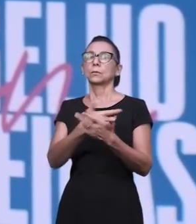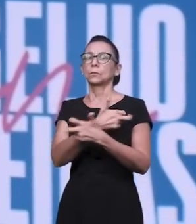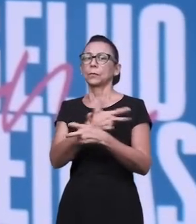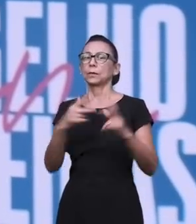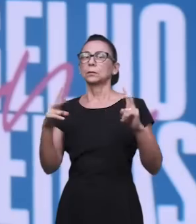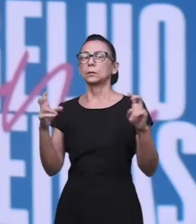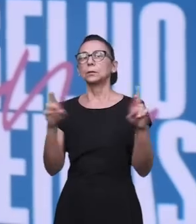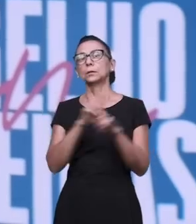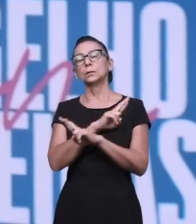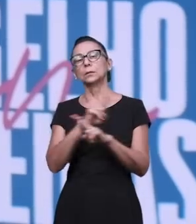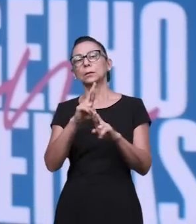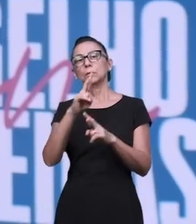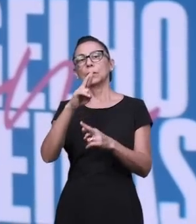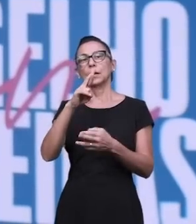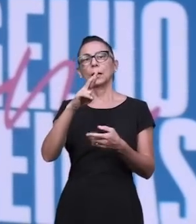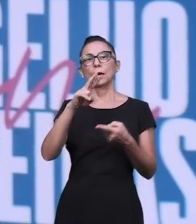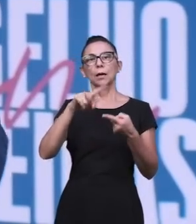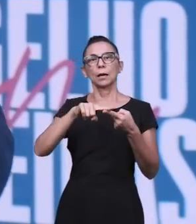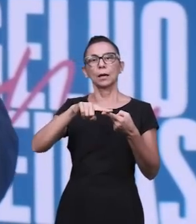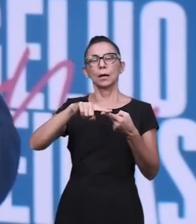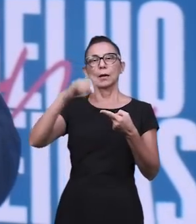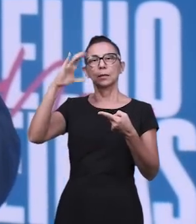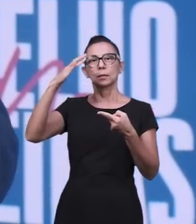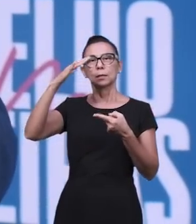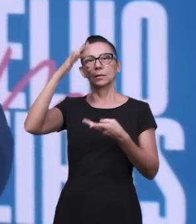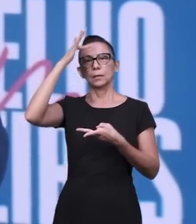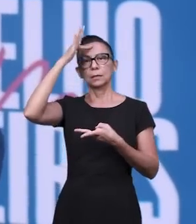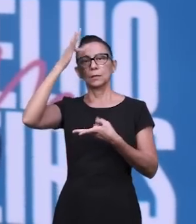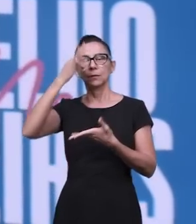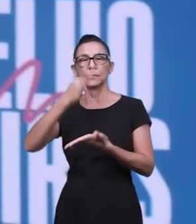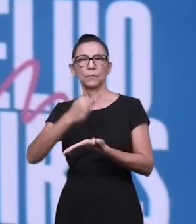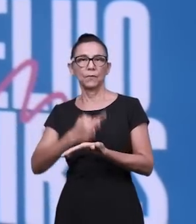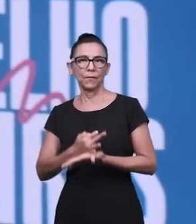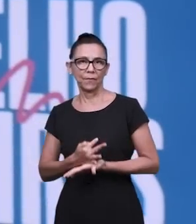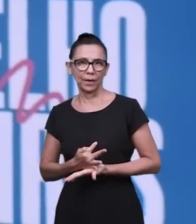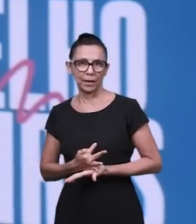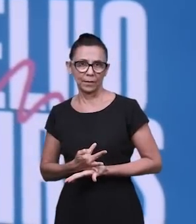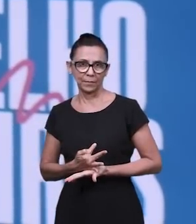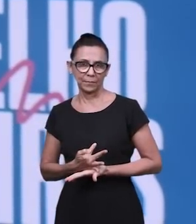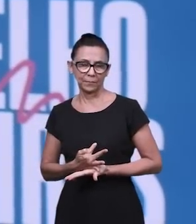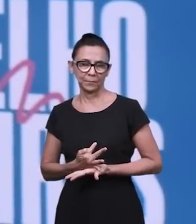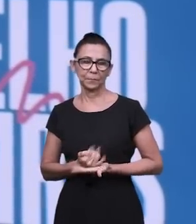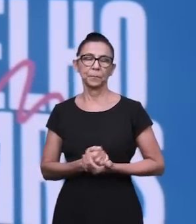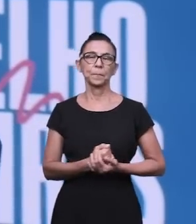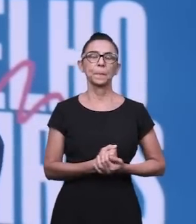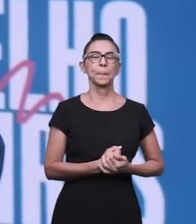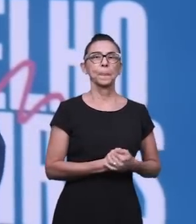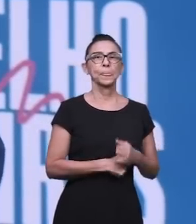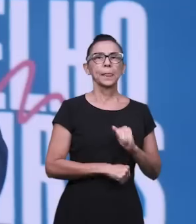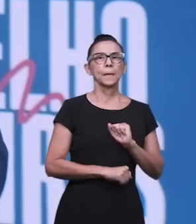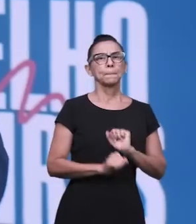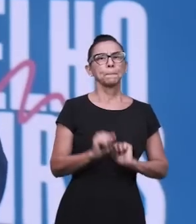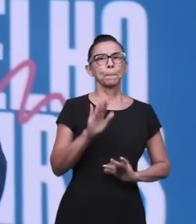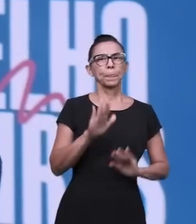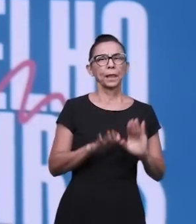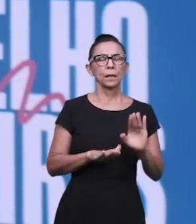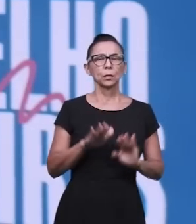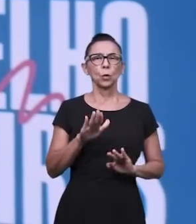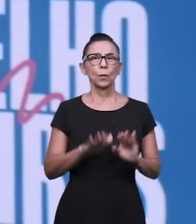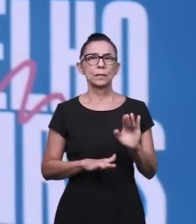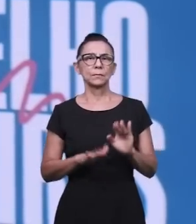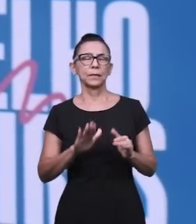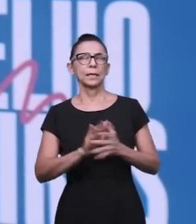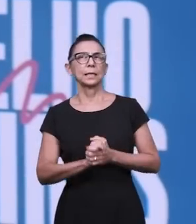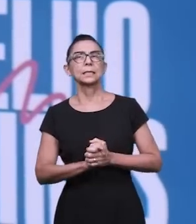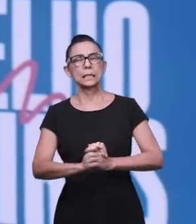temas ligados à fé e à ciência. Eles fazem uma falsa verdade. Muitas vezes é pregado